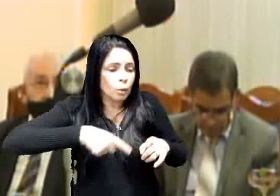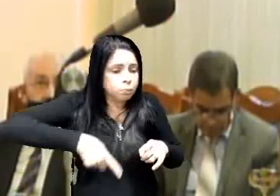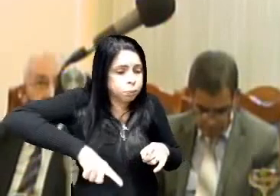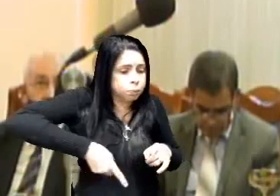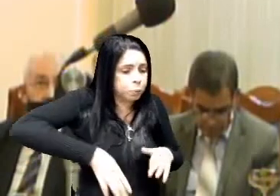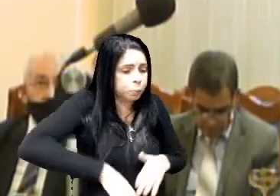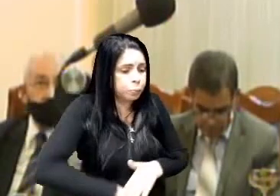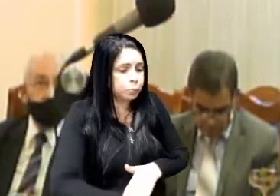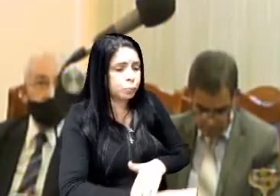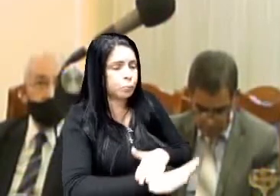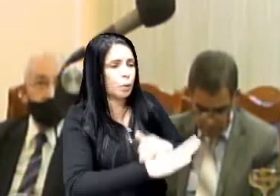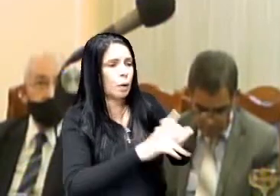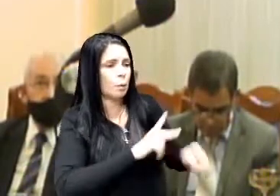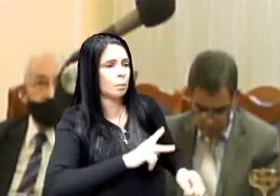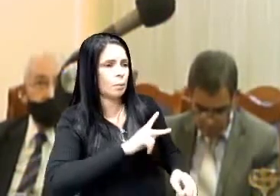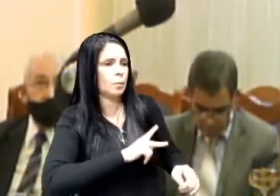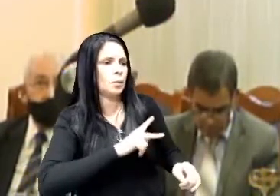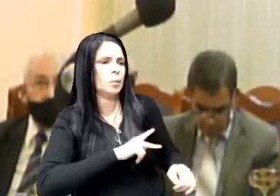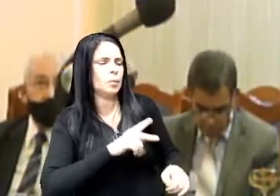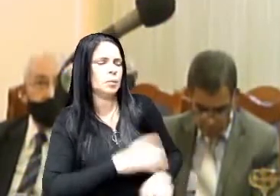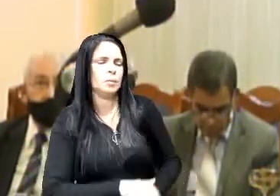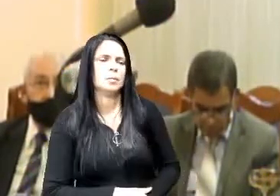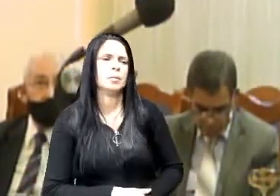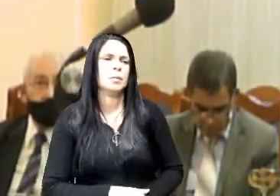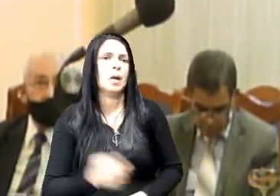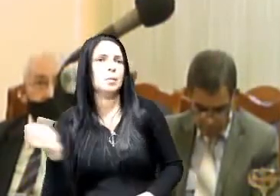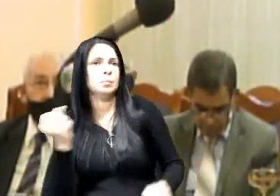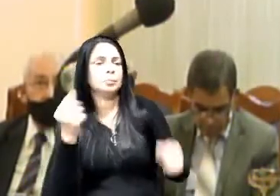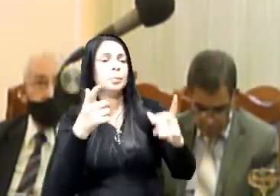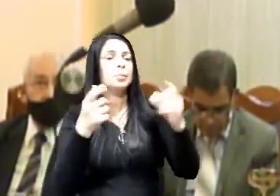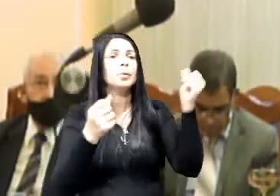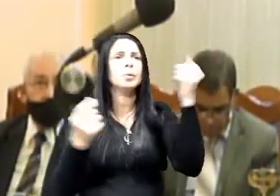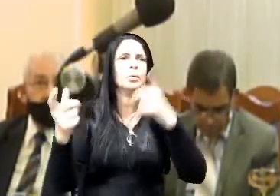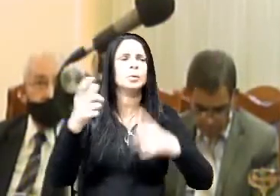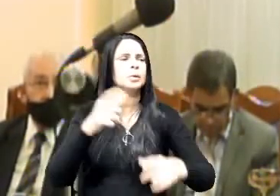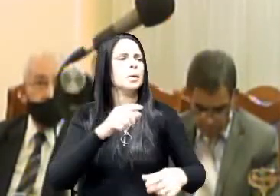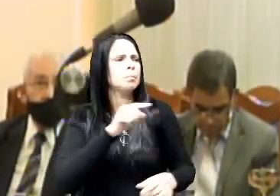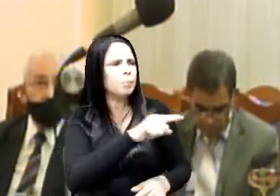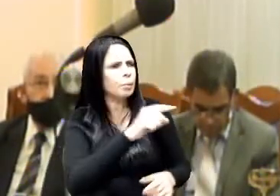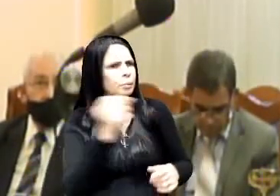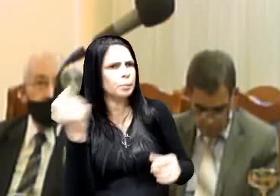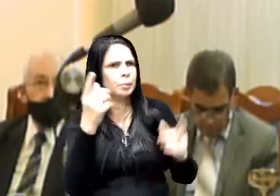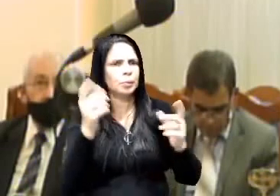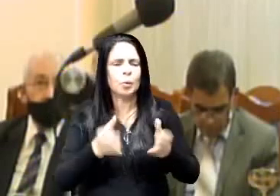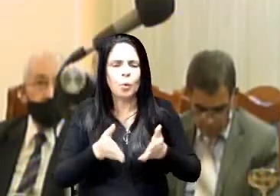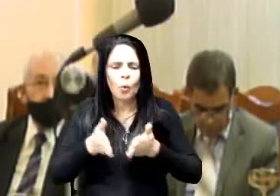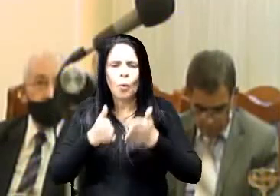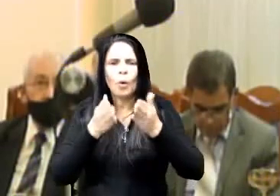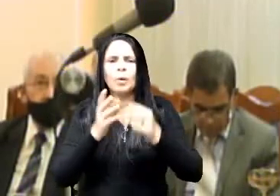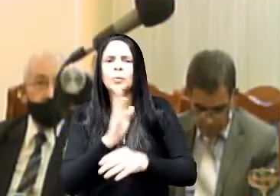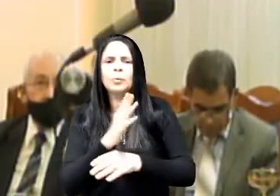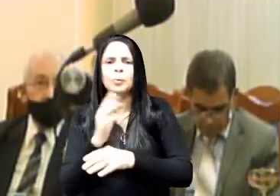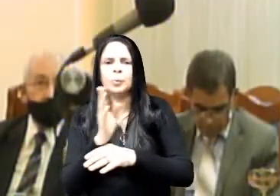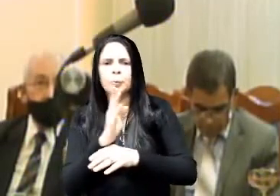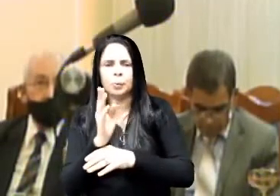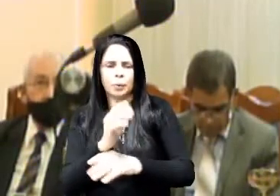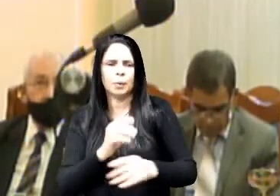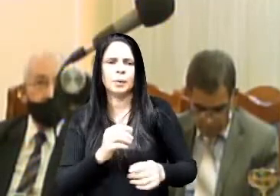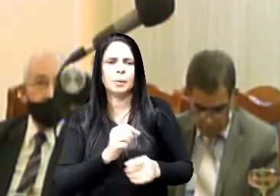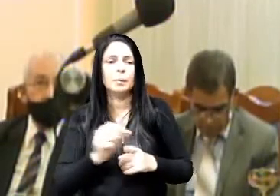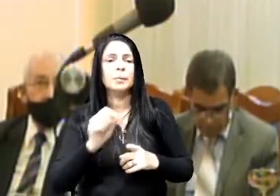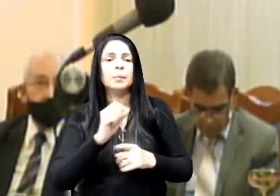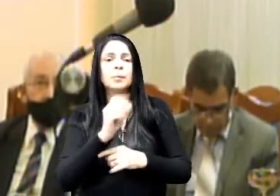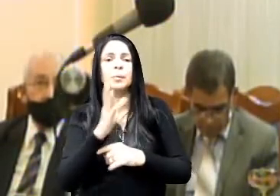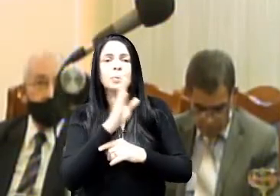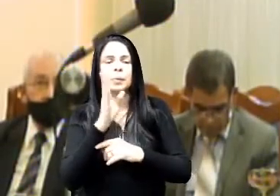Acenda aí a luz. Aí Paulo pegou, ligou, acendeu o candeeiro. Ele pulou trêmulo dentro do